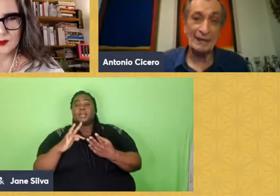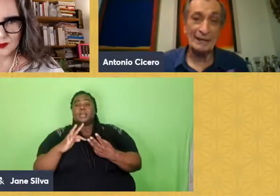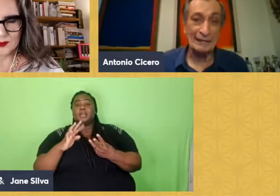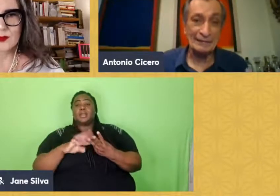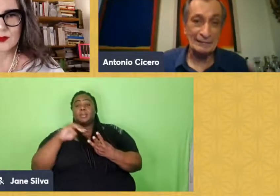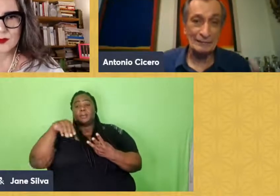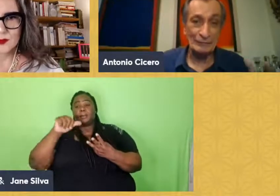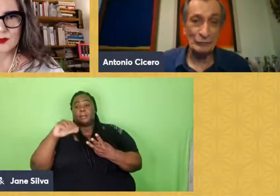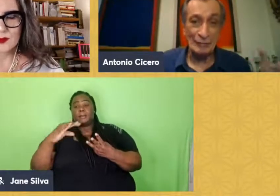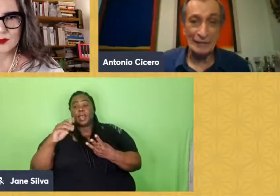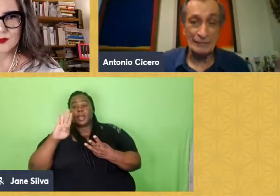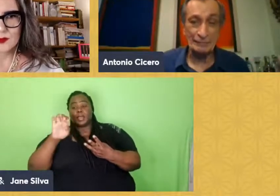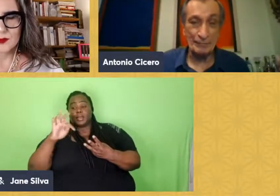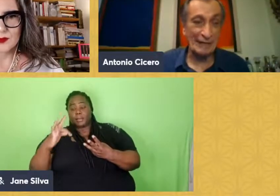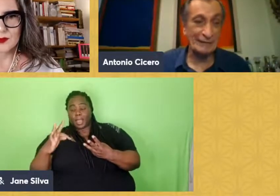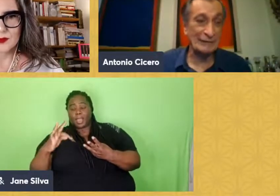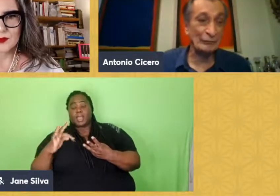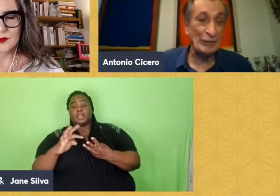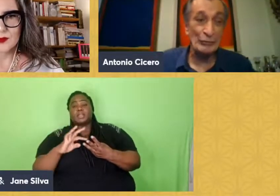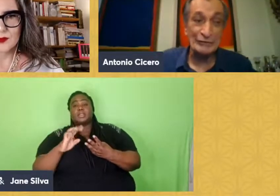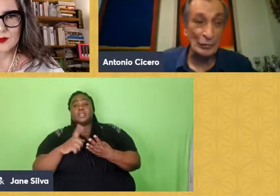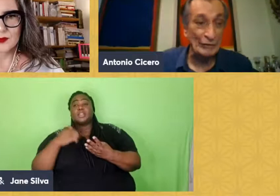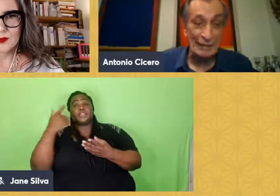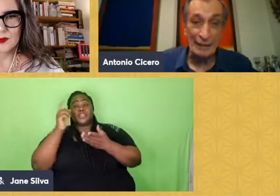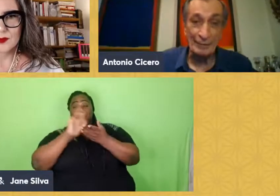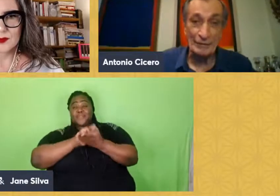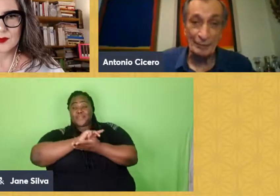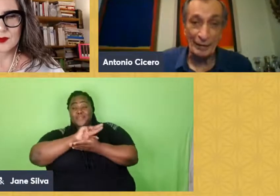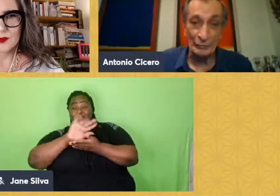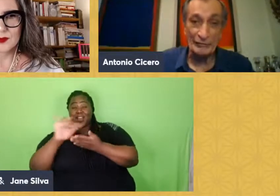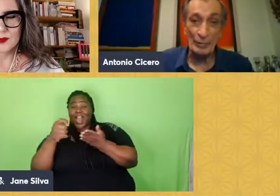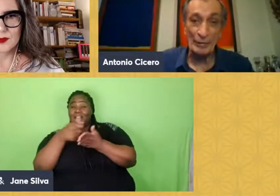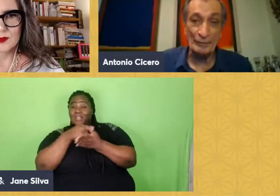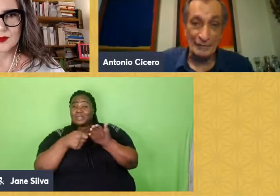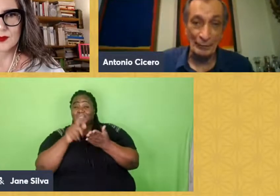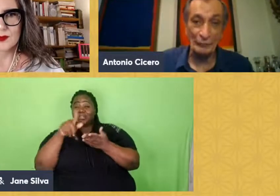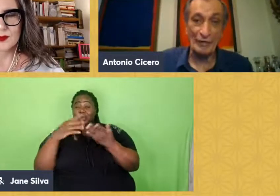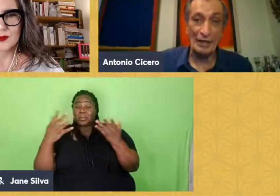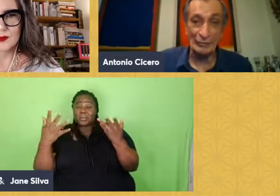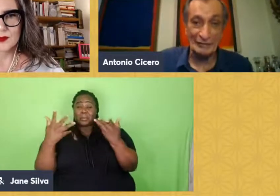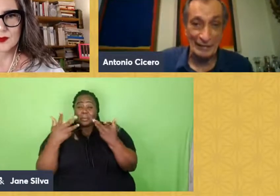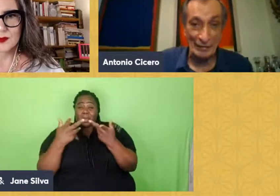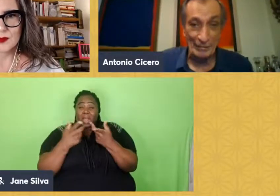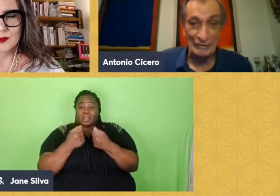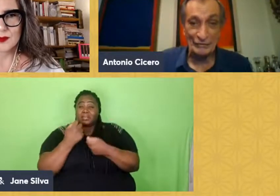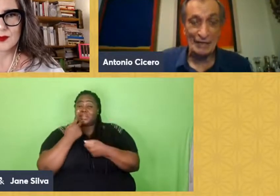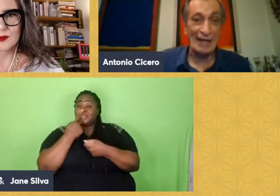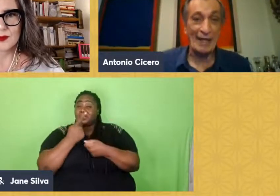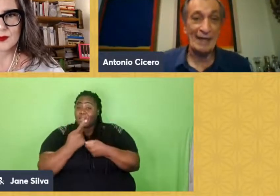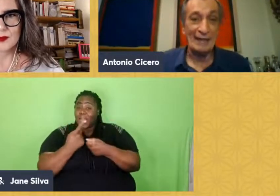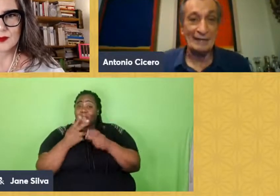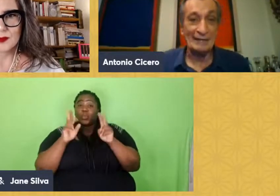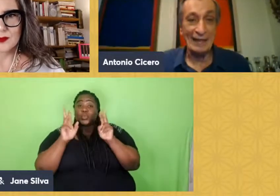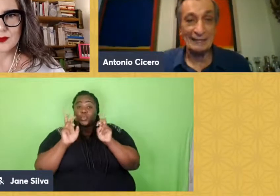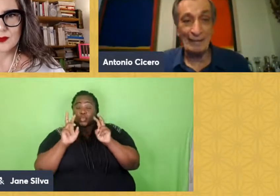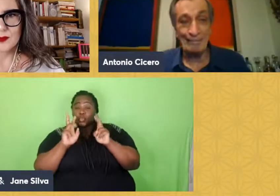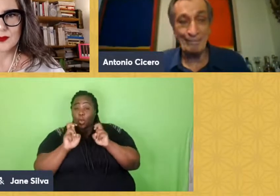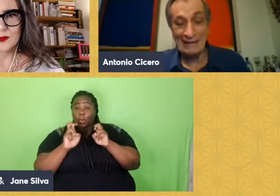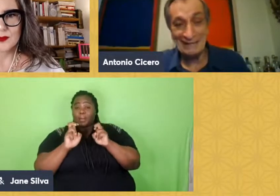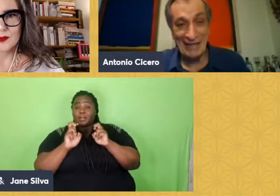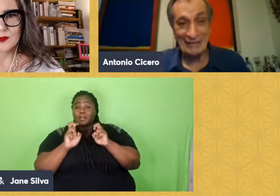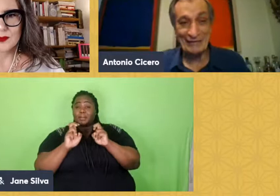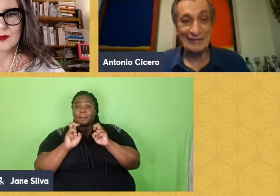Macbeth, nas inúmeras peças, são tão extraordinariamente belos e, ao mesmo tempo, falam exatamente